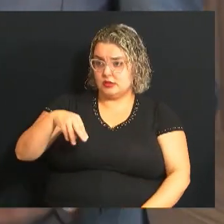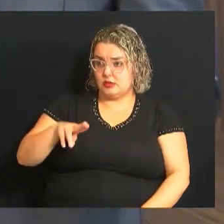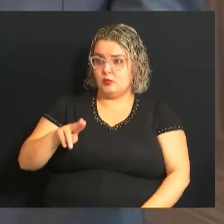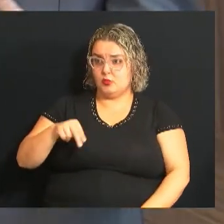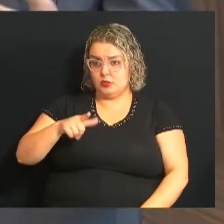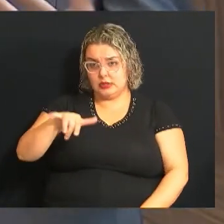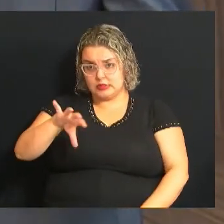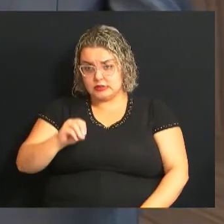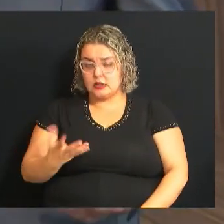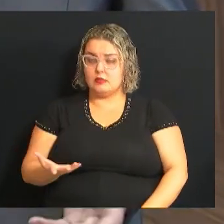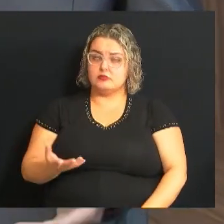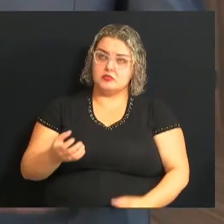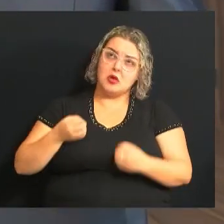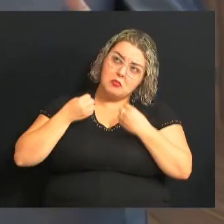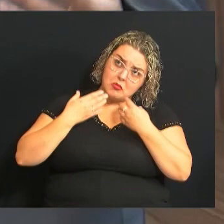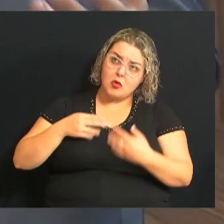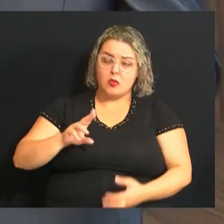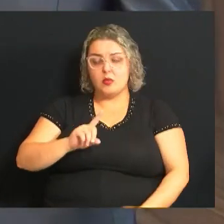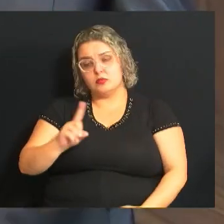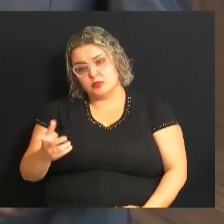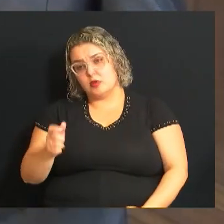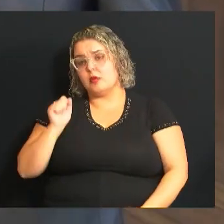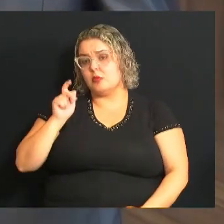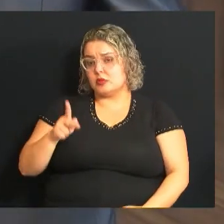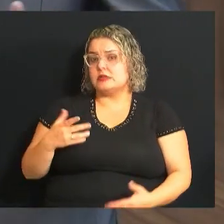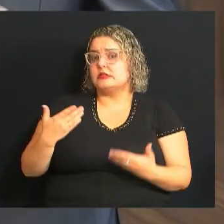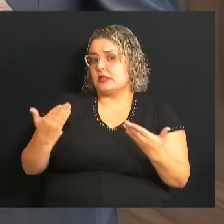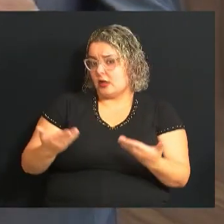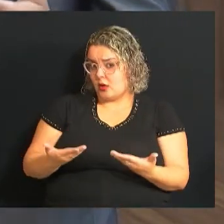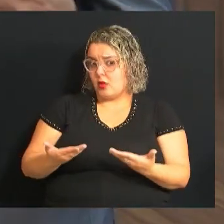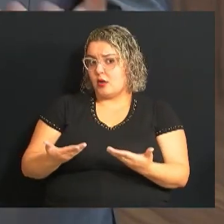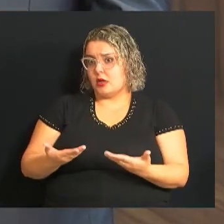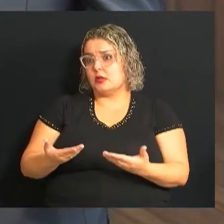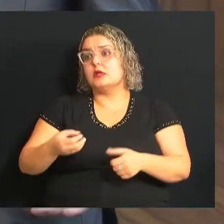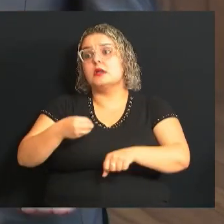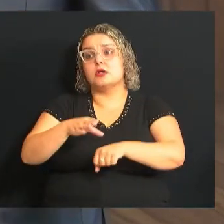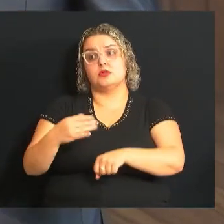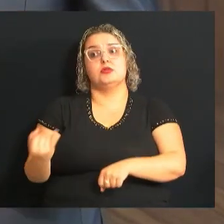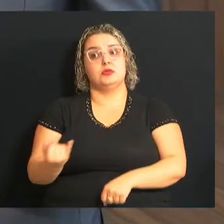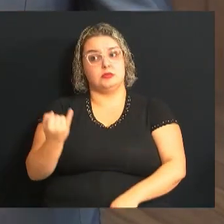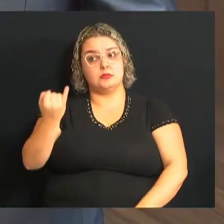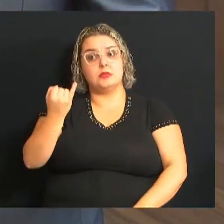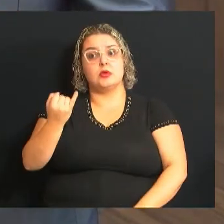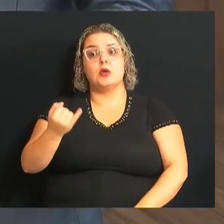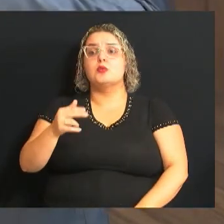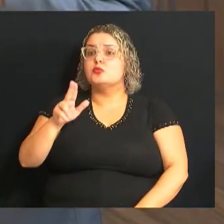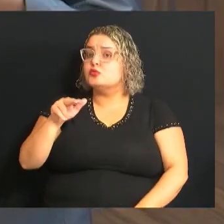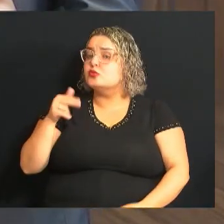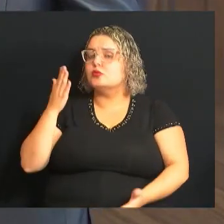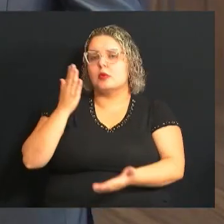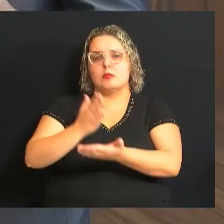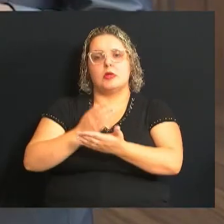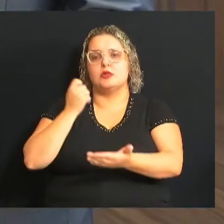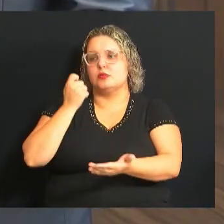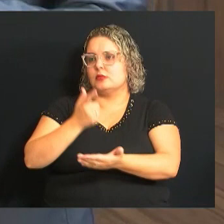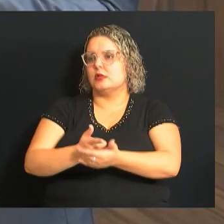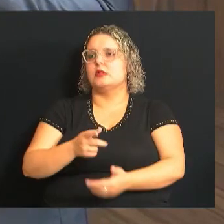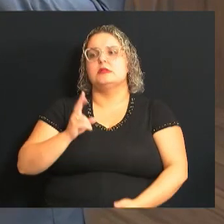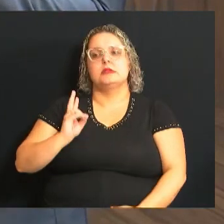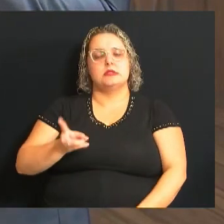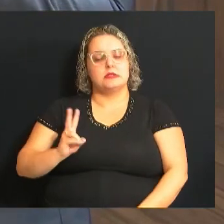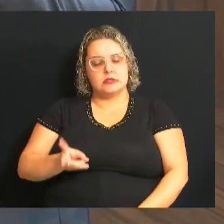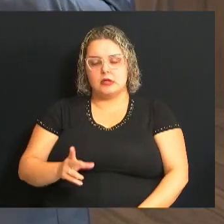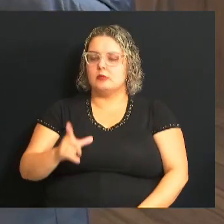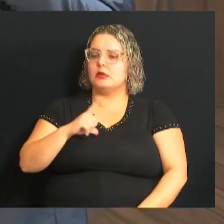aposentar agora e quanto tempo falta. E a dica mais importante é nunca deixe de contribuir, porque sempre tem reforma,